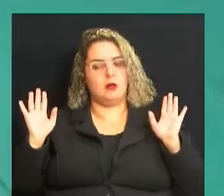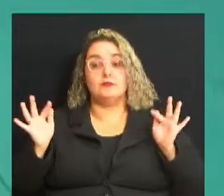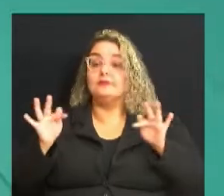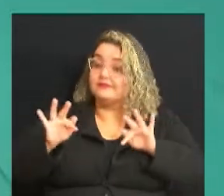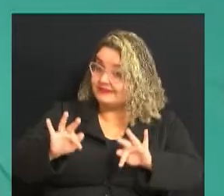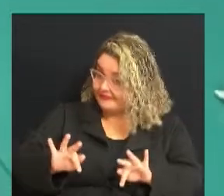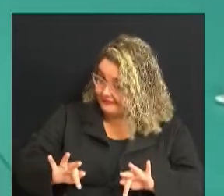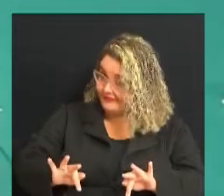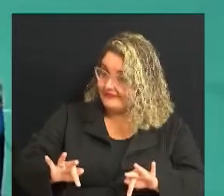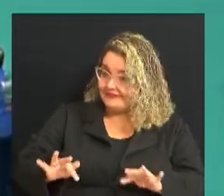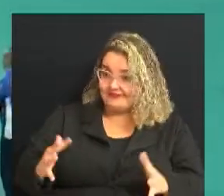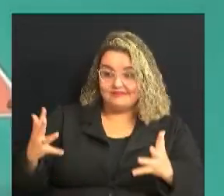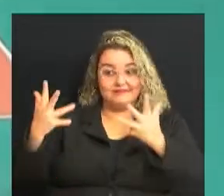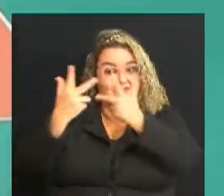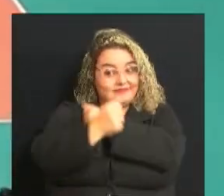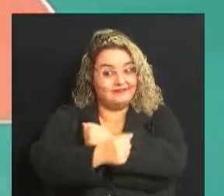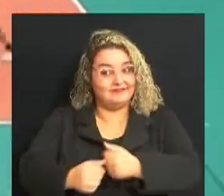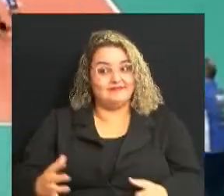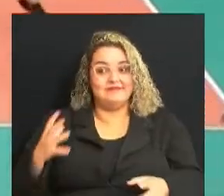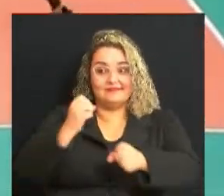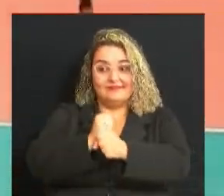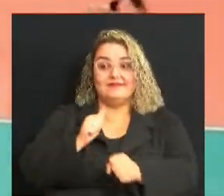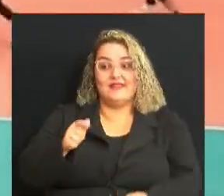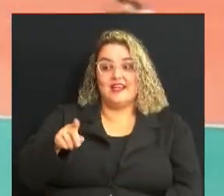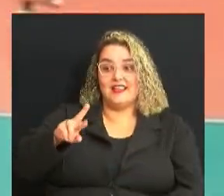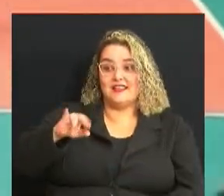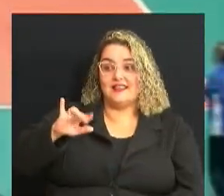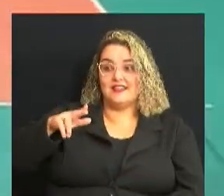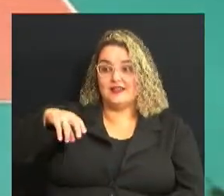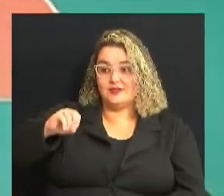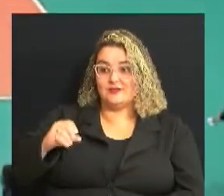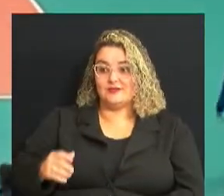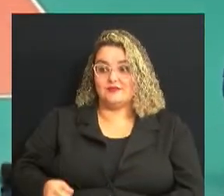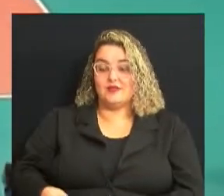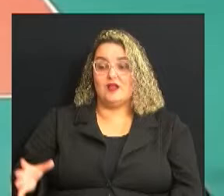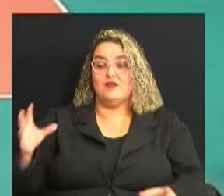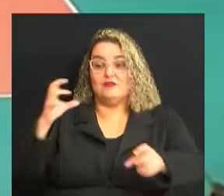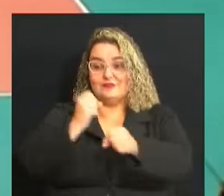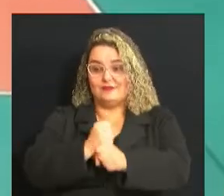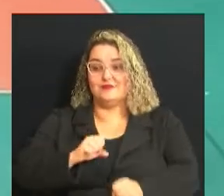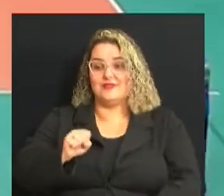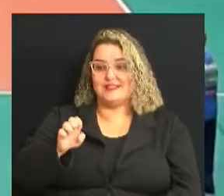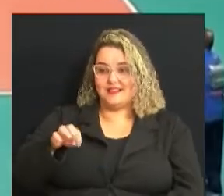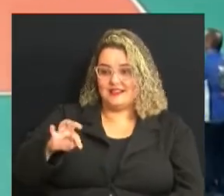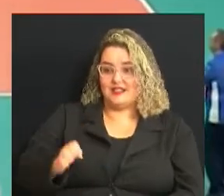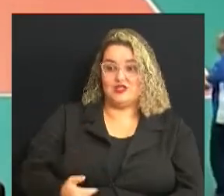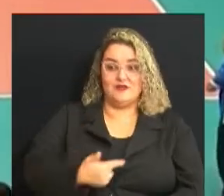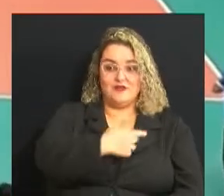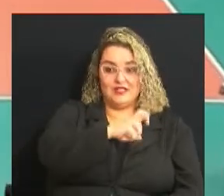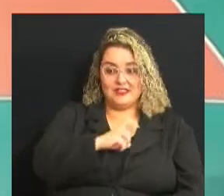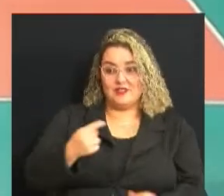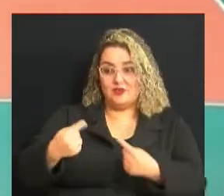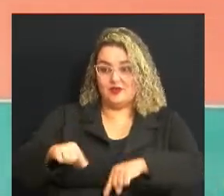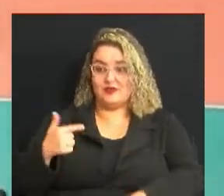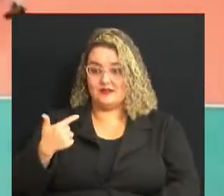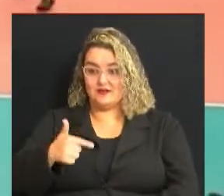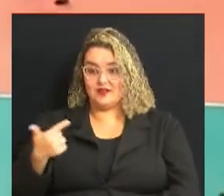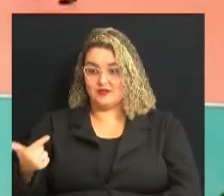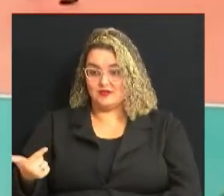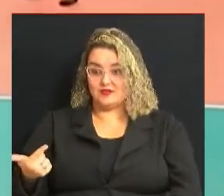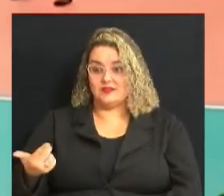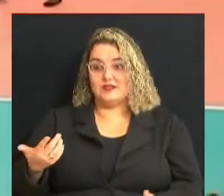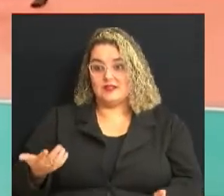neste belo ponto de Adriano, os campineiros fecharam o set 25-22 e a partida